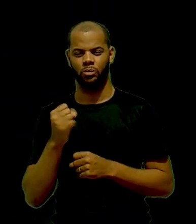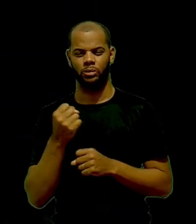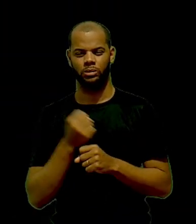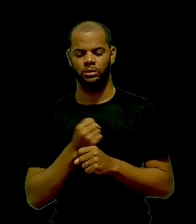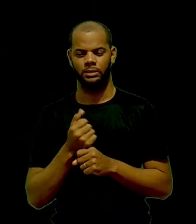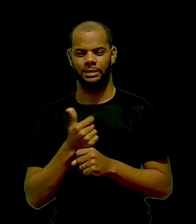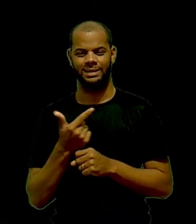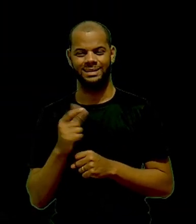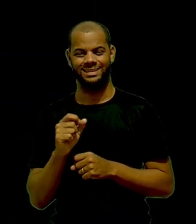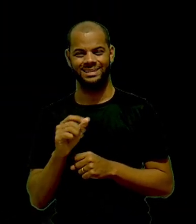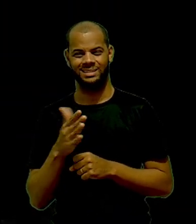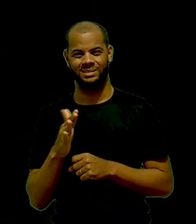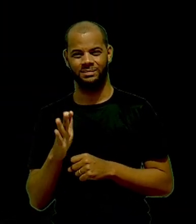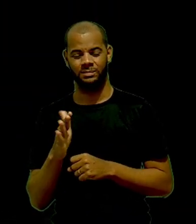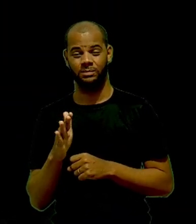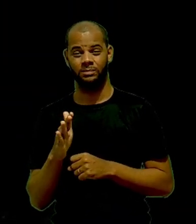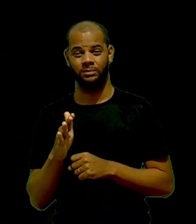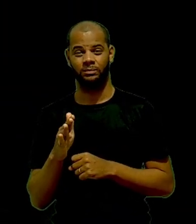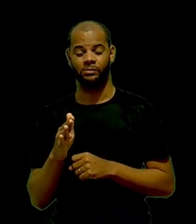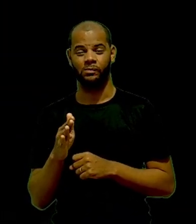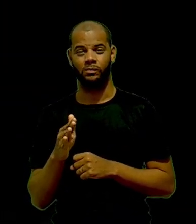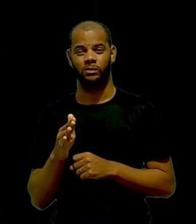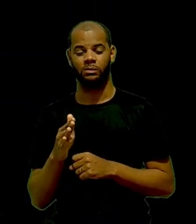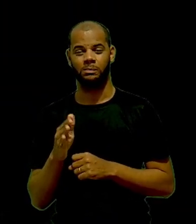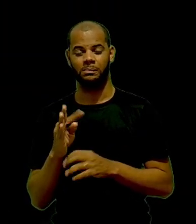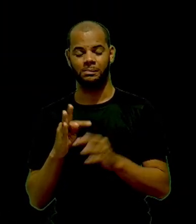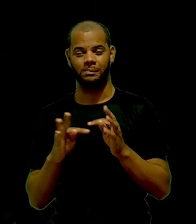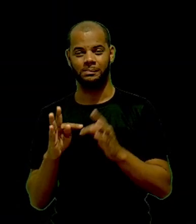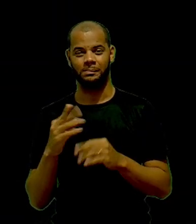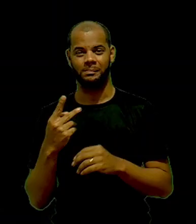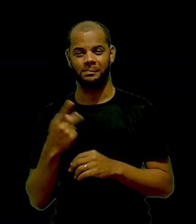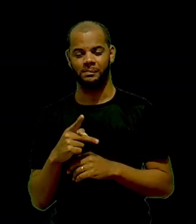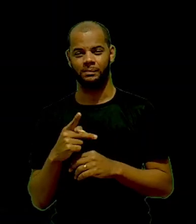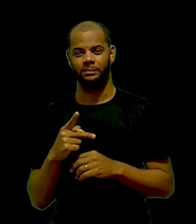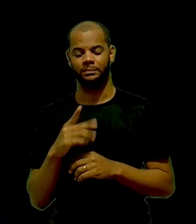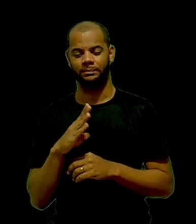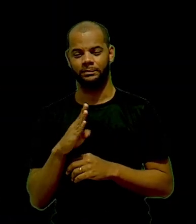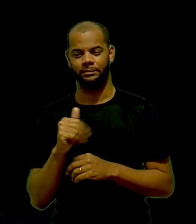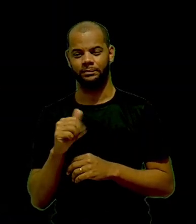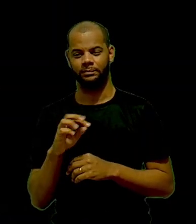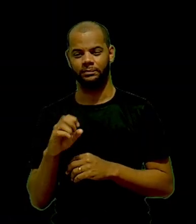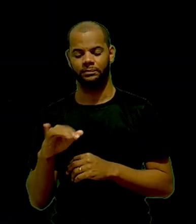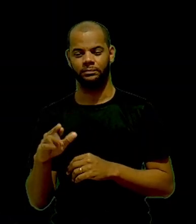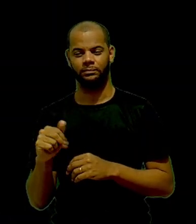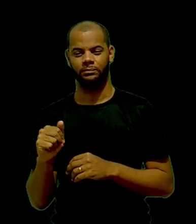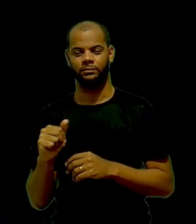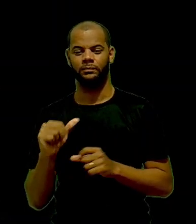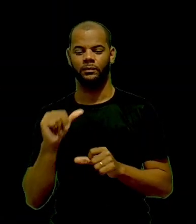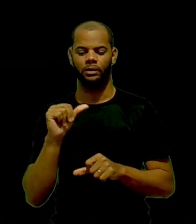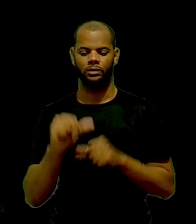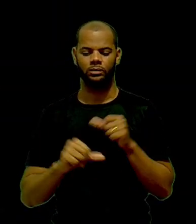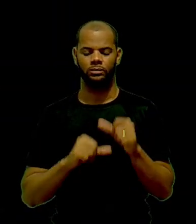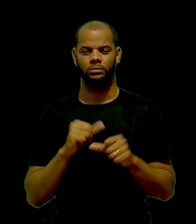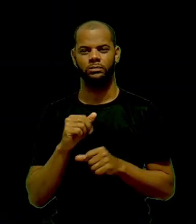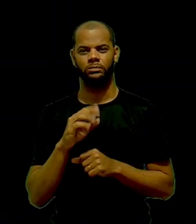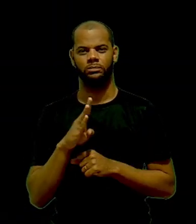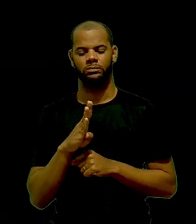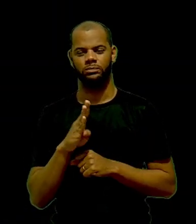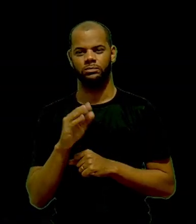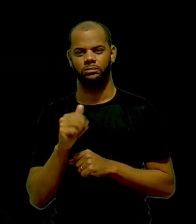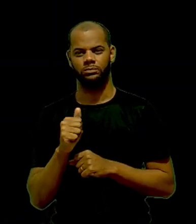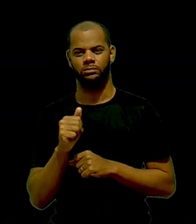anos, depende da tecnologia de baterias, o veículo troca a bateria porque ela não tem